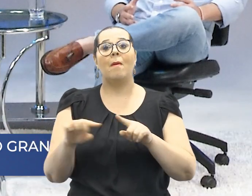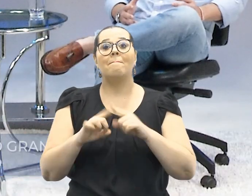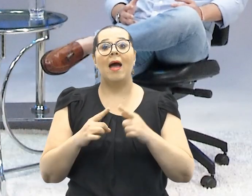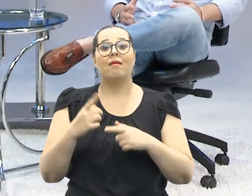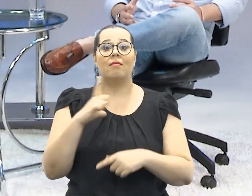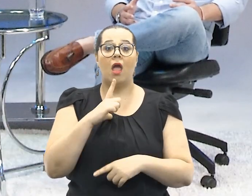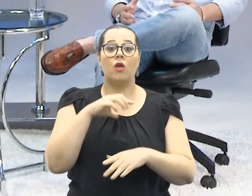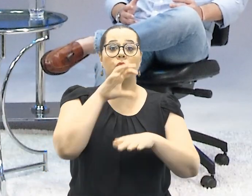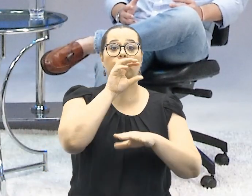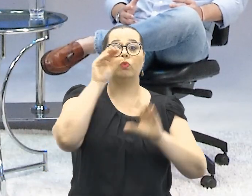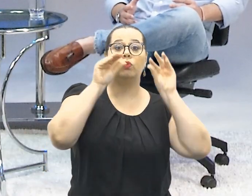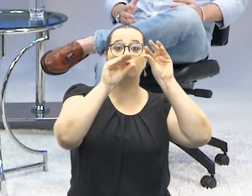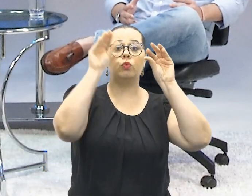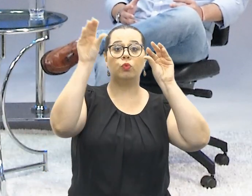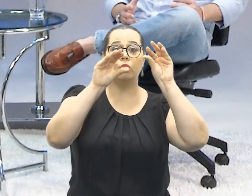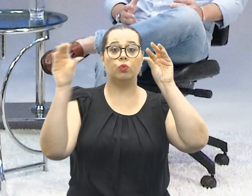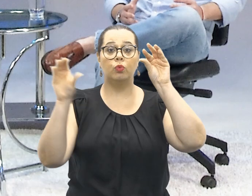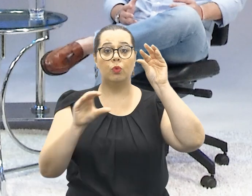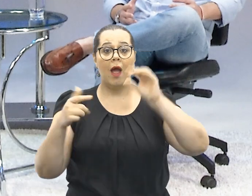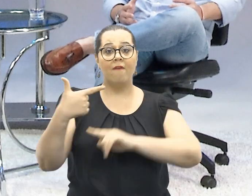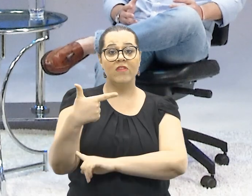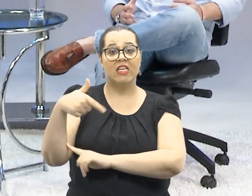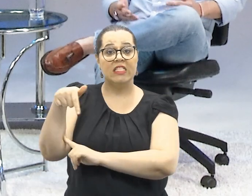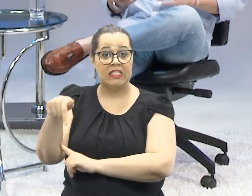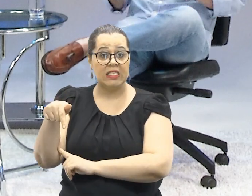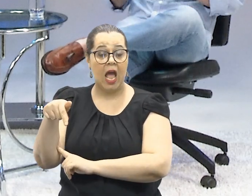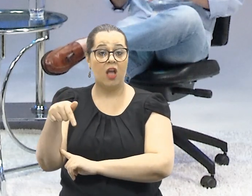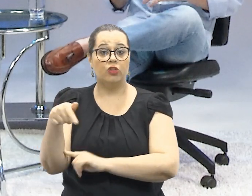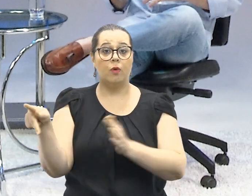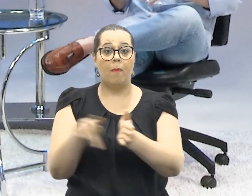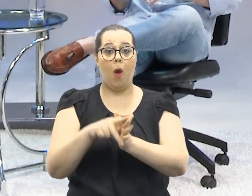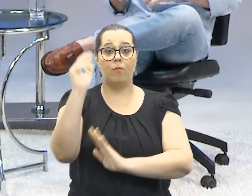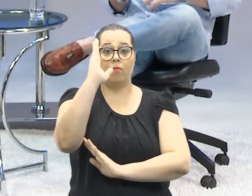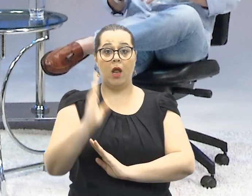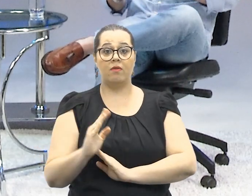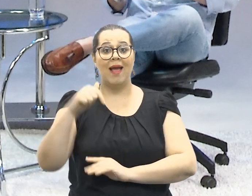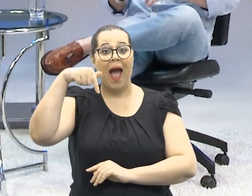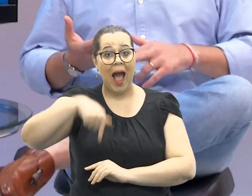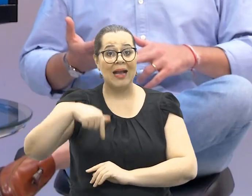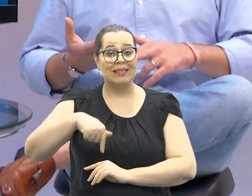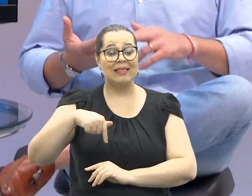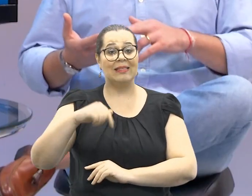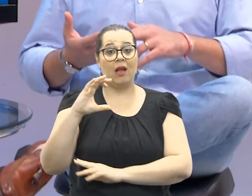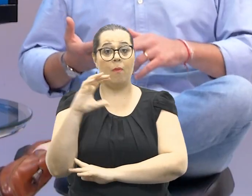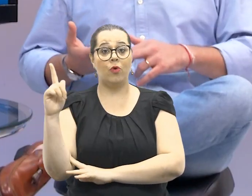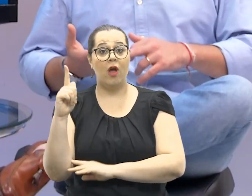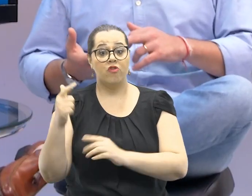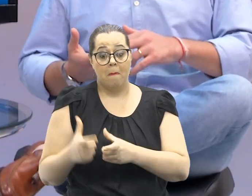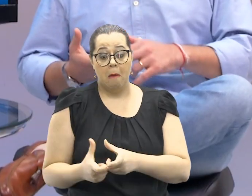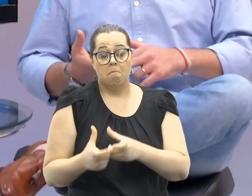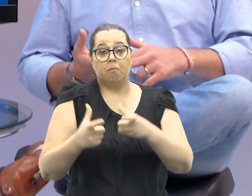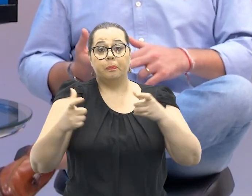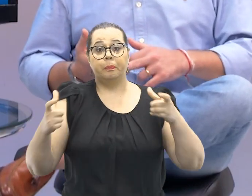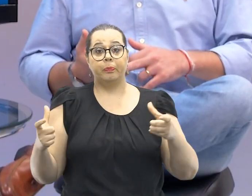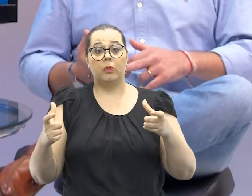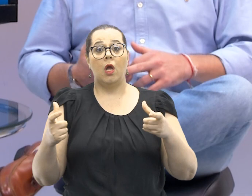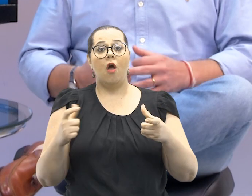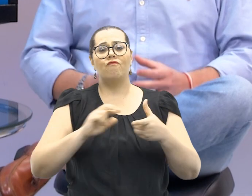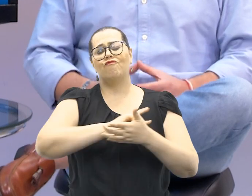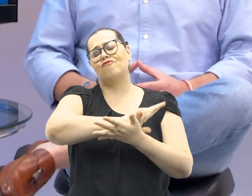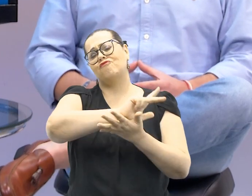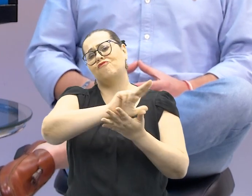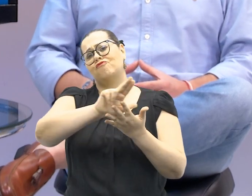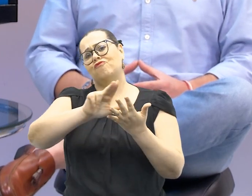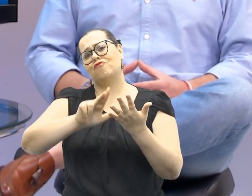unidades da federação, Campo Grande é a capital que mais produz soja, milho, boi, peixe, agricultura